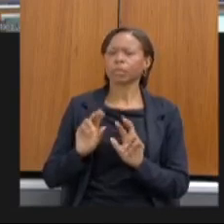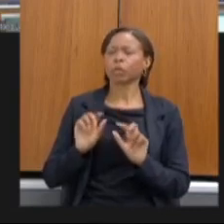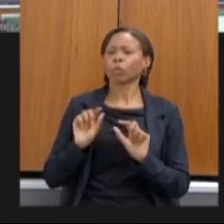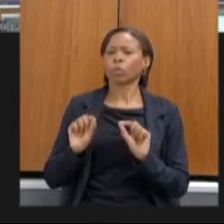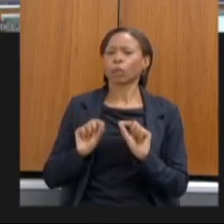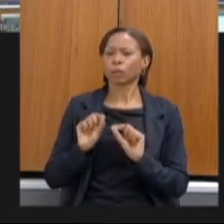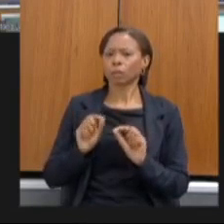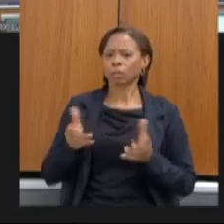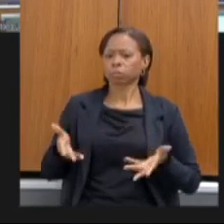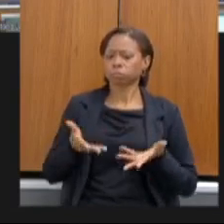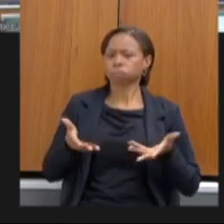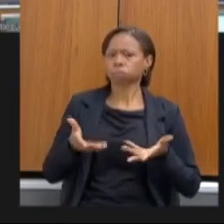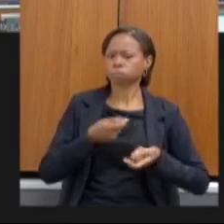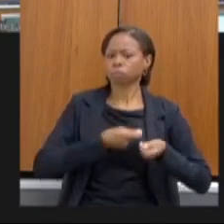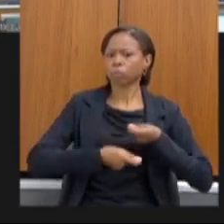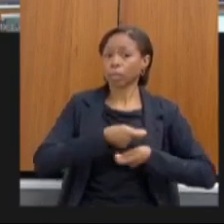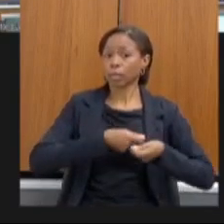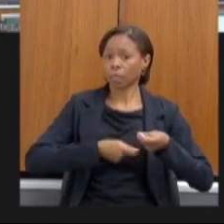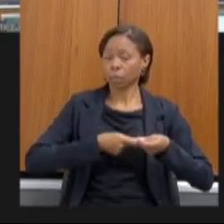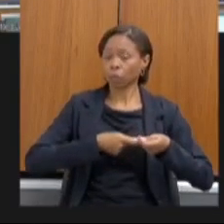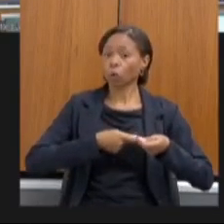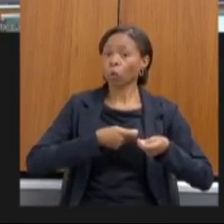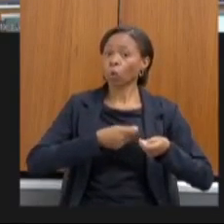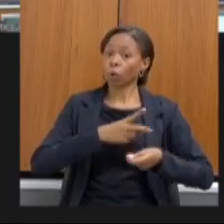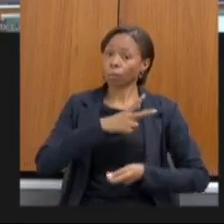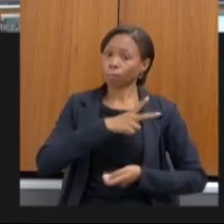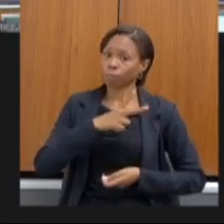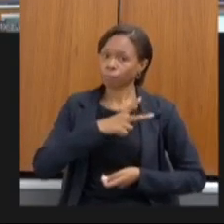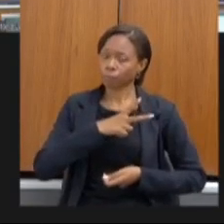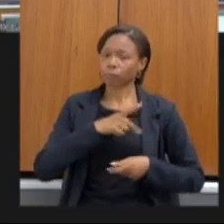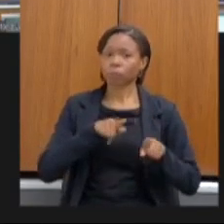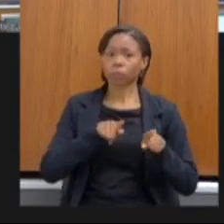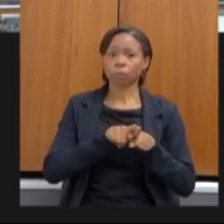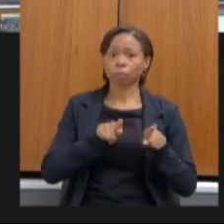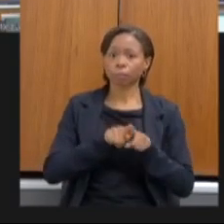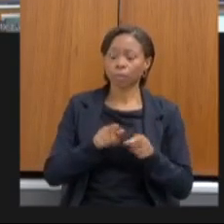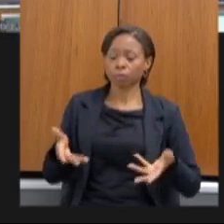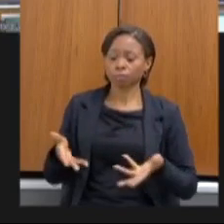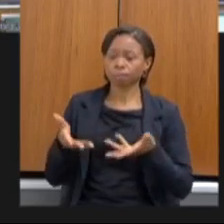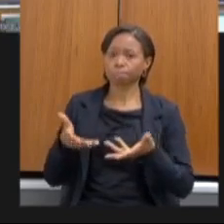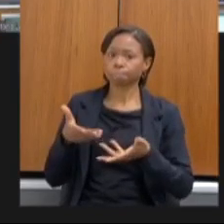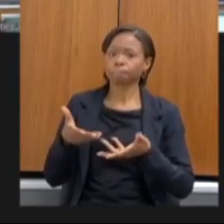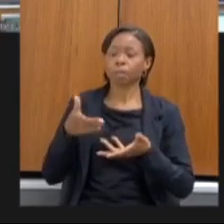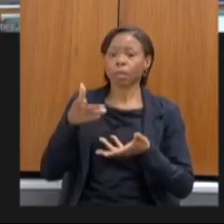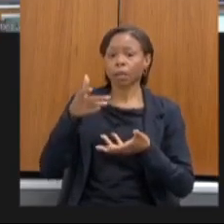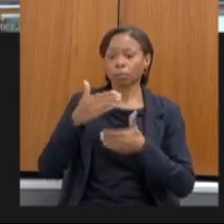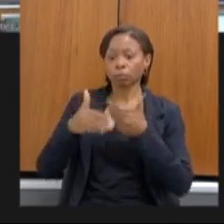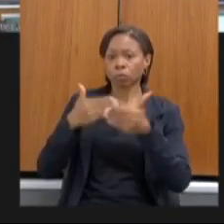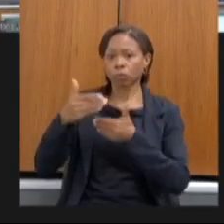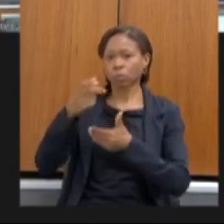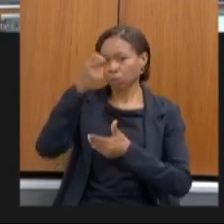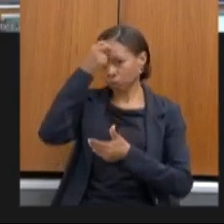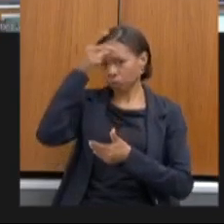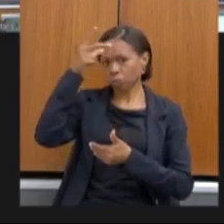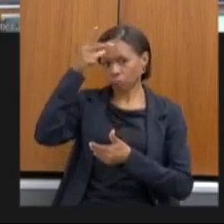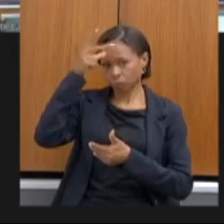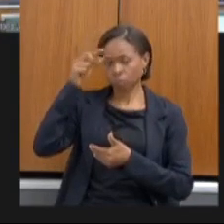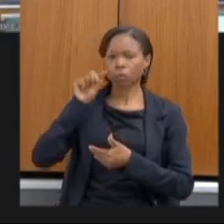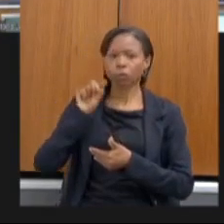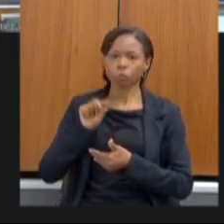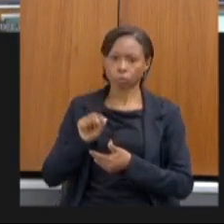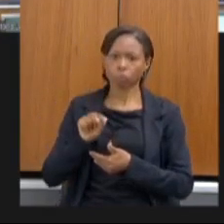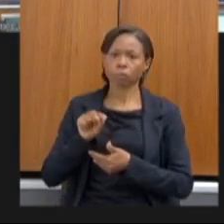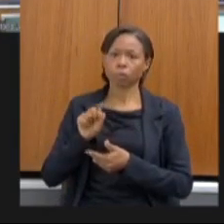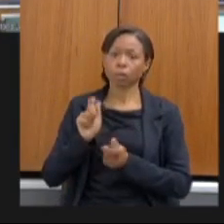é fomentar o mercado privado e fomentar também as prefeituras para que elas possam